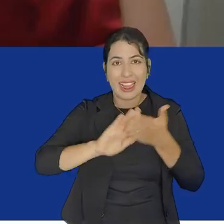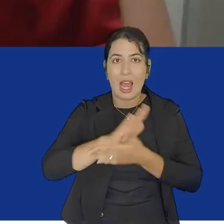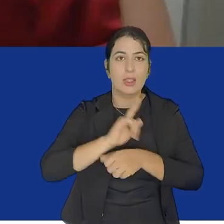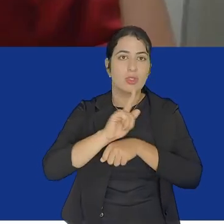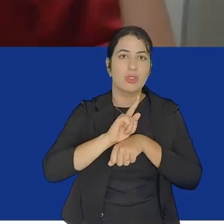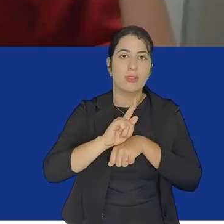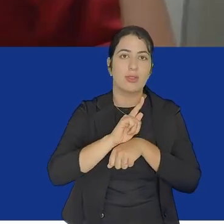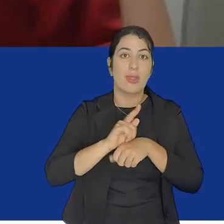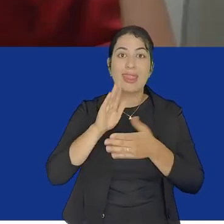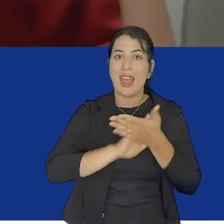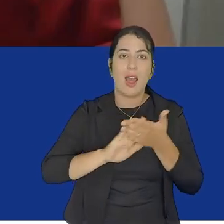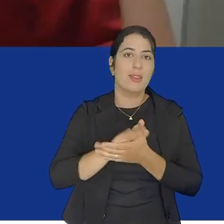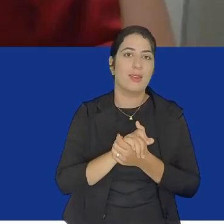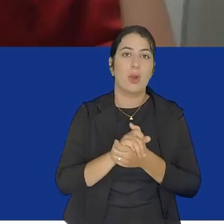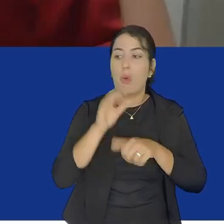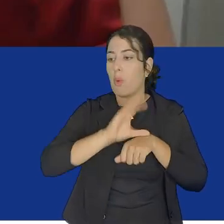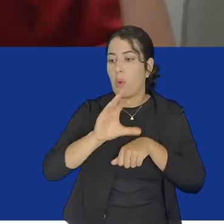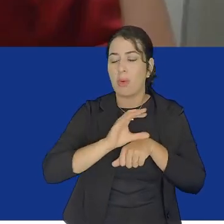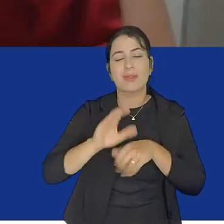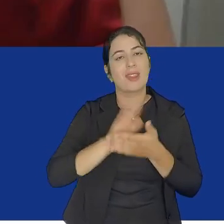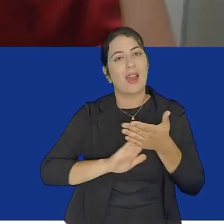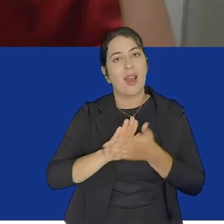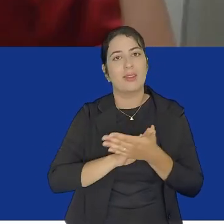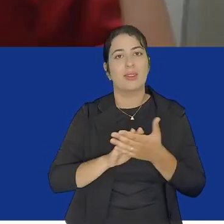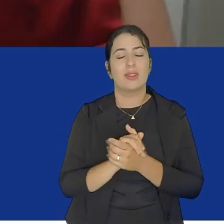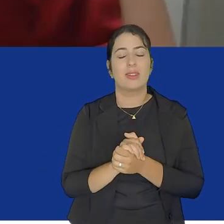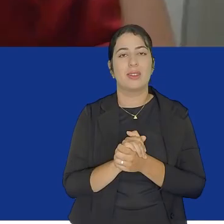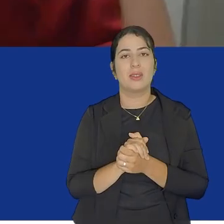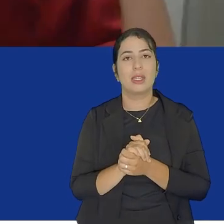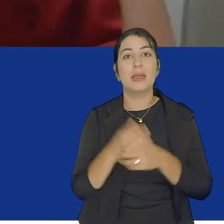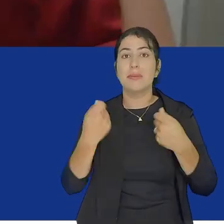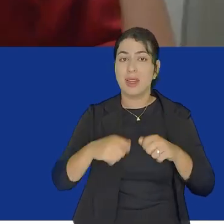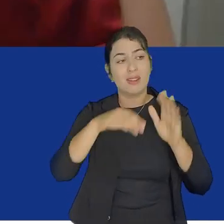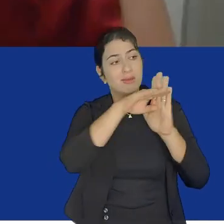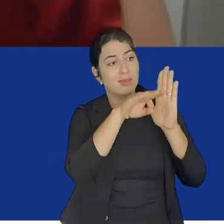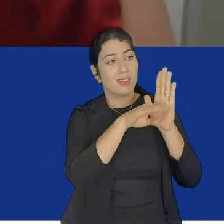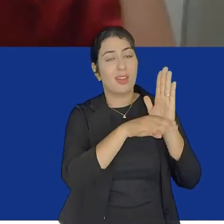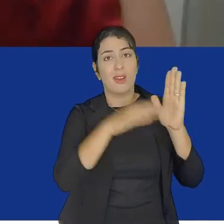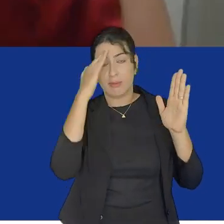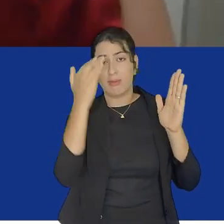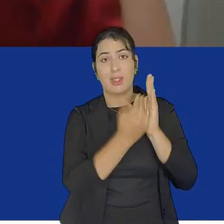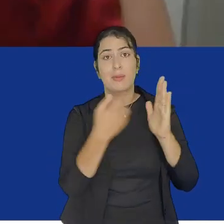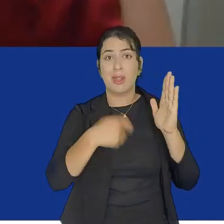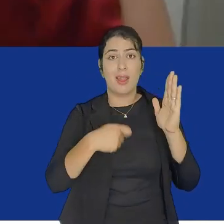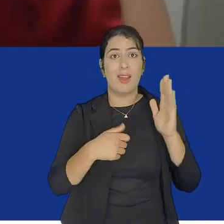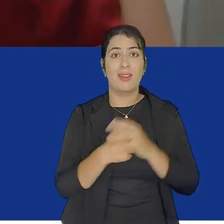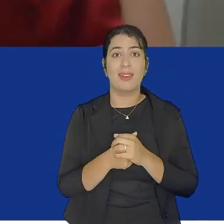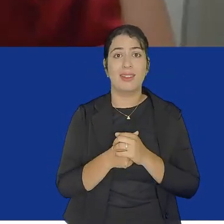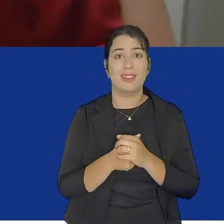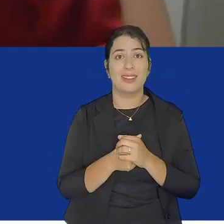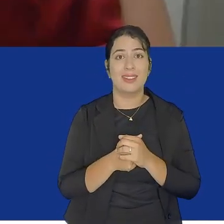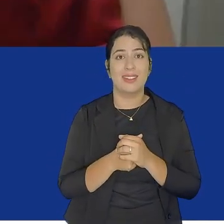uma capacitação sobre isso, sem ter uma diretriz institucional de como eu devo fazer reunião. Então, o que é